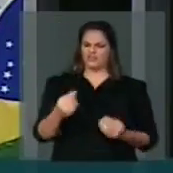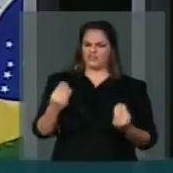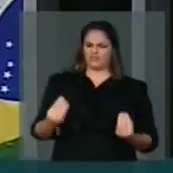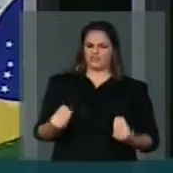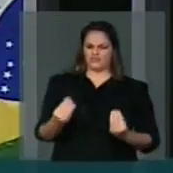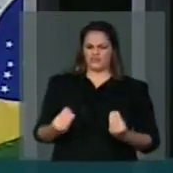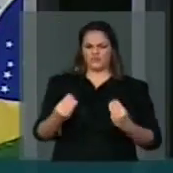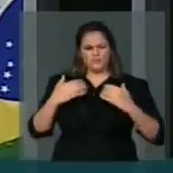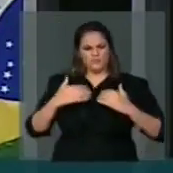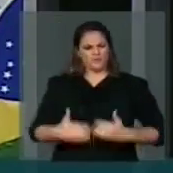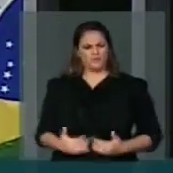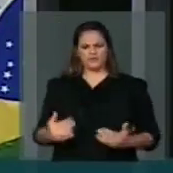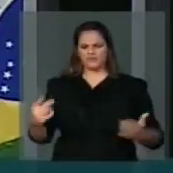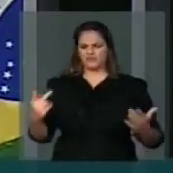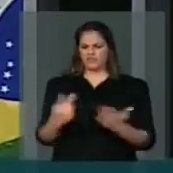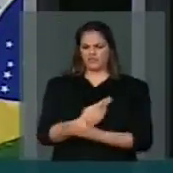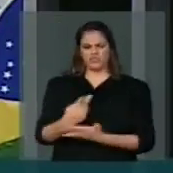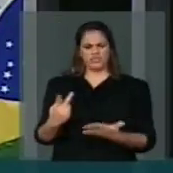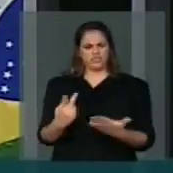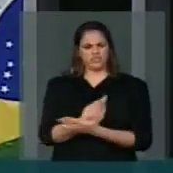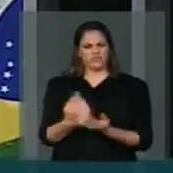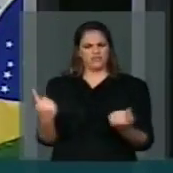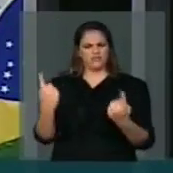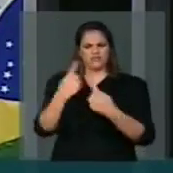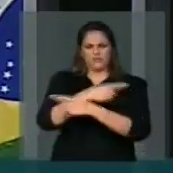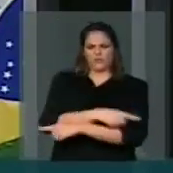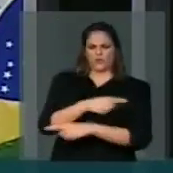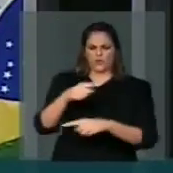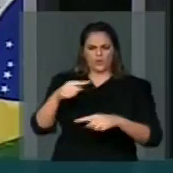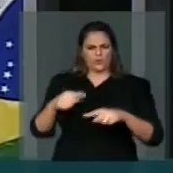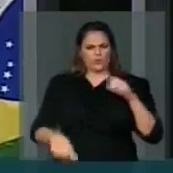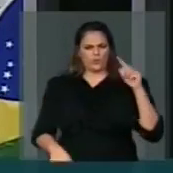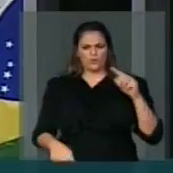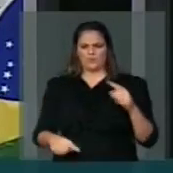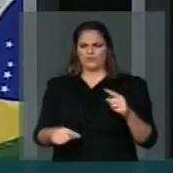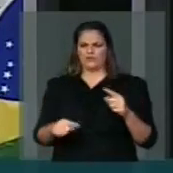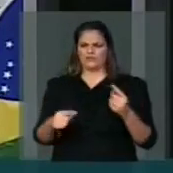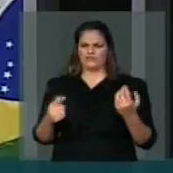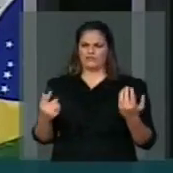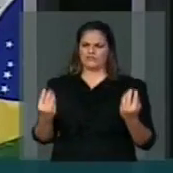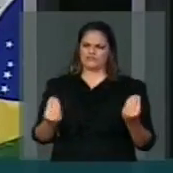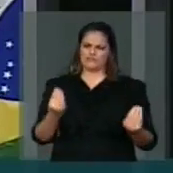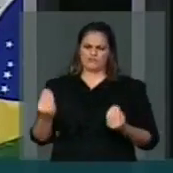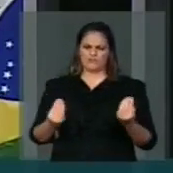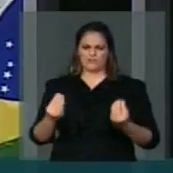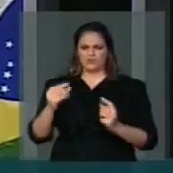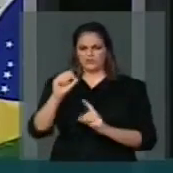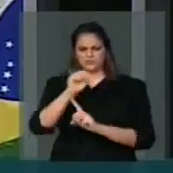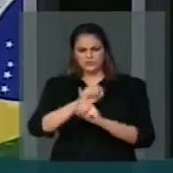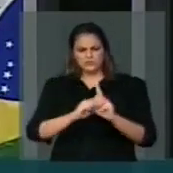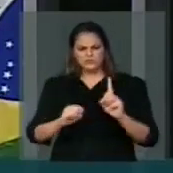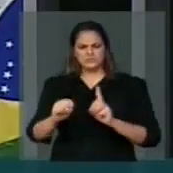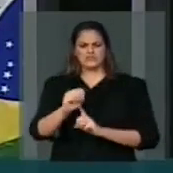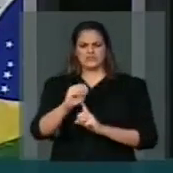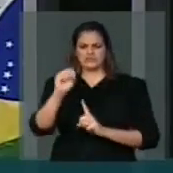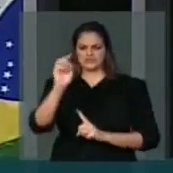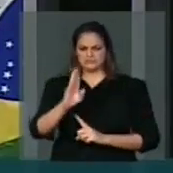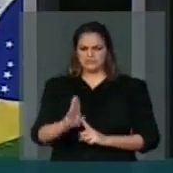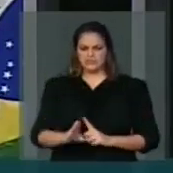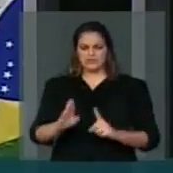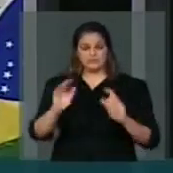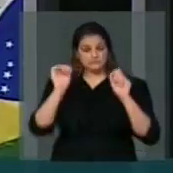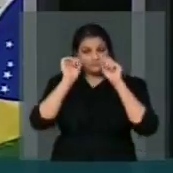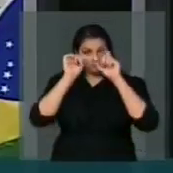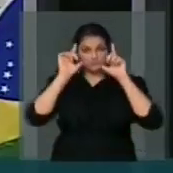contradições que a sociedade brasileira começa a abrir os olhos,